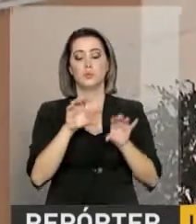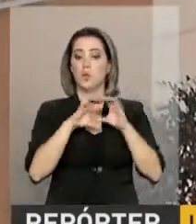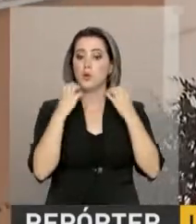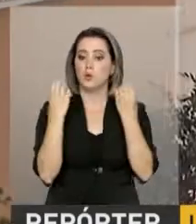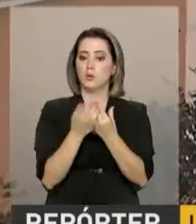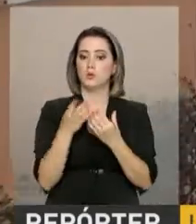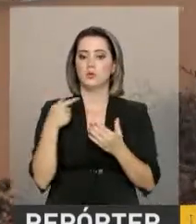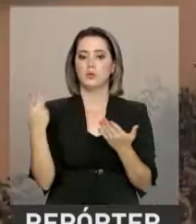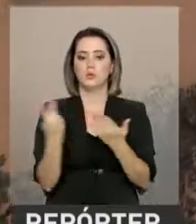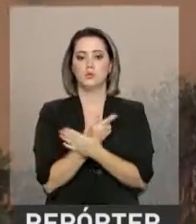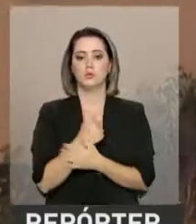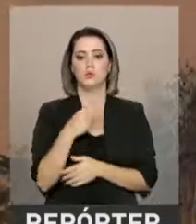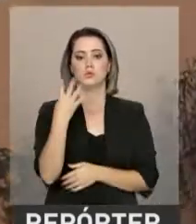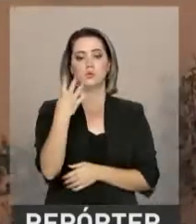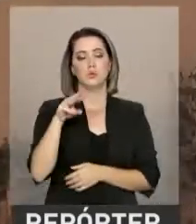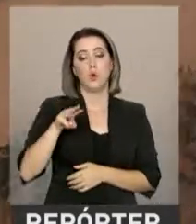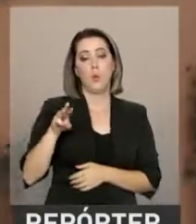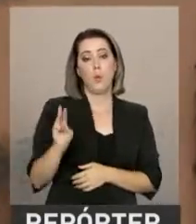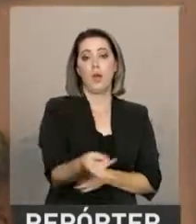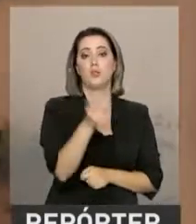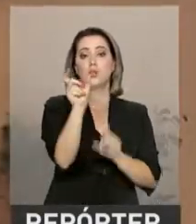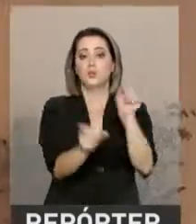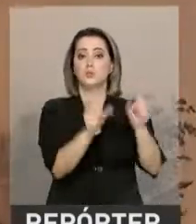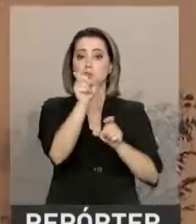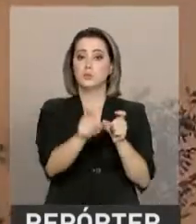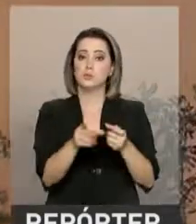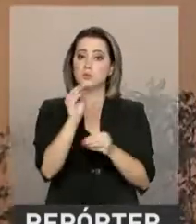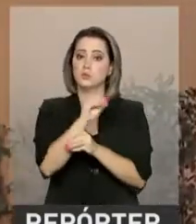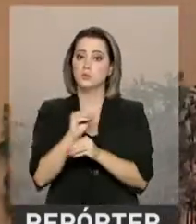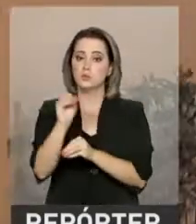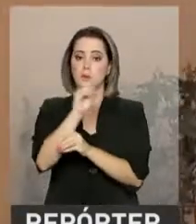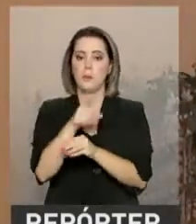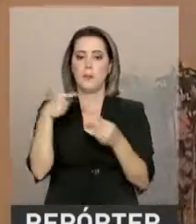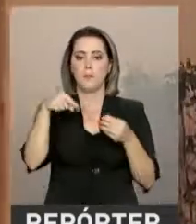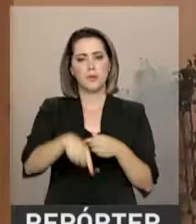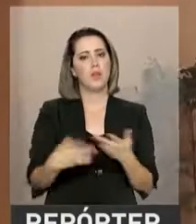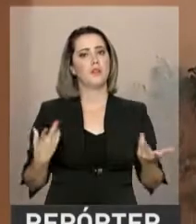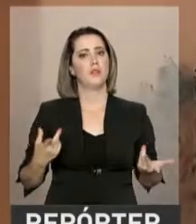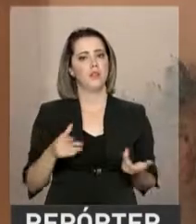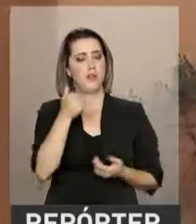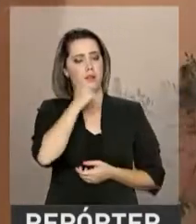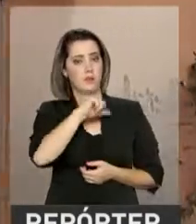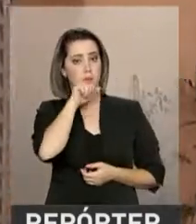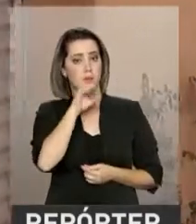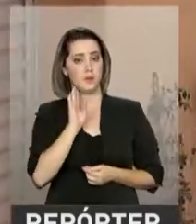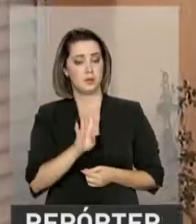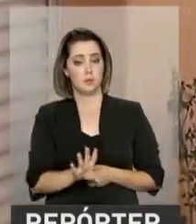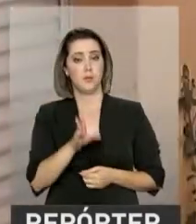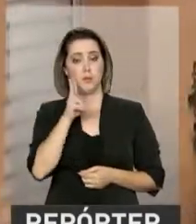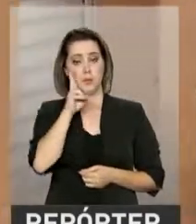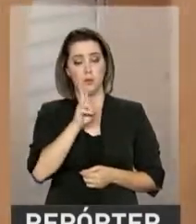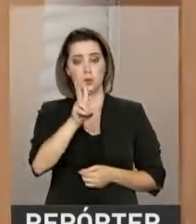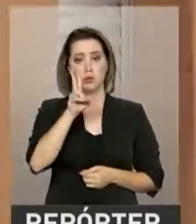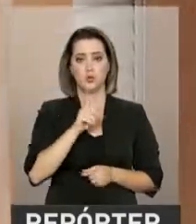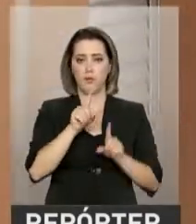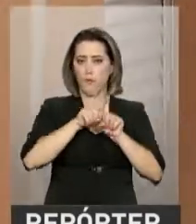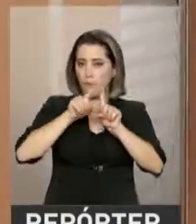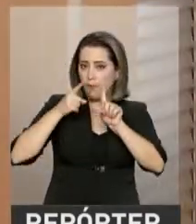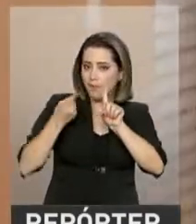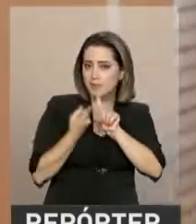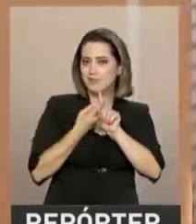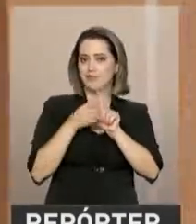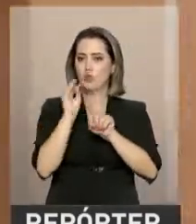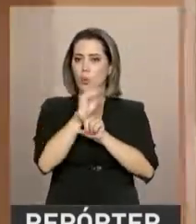realizou cerca de 4 milhões e 700 mil atendimentos aqui as mães podem acompanhar a gestação também